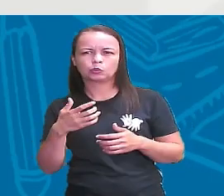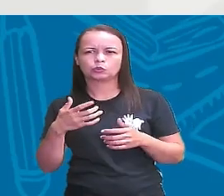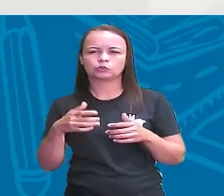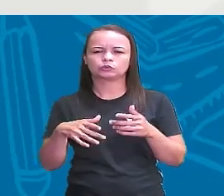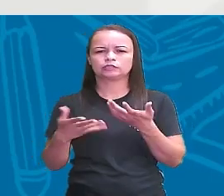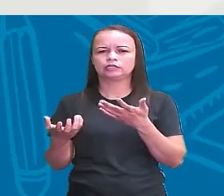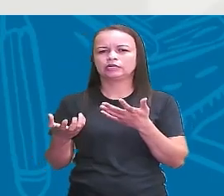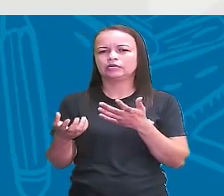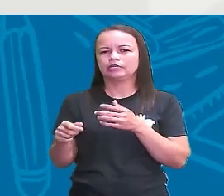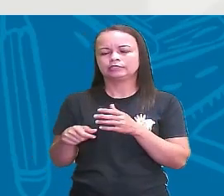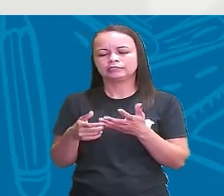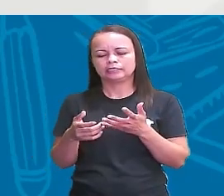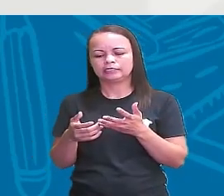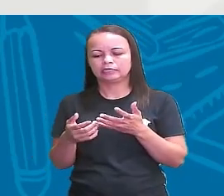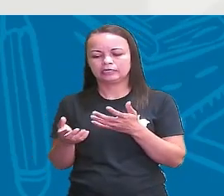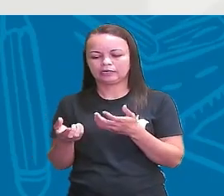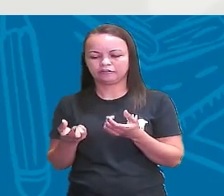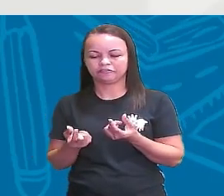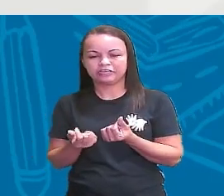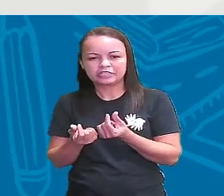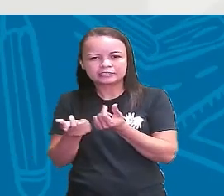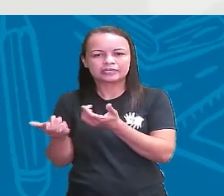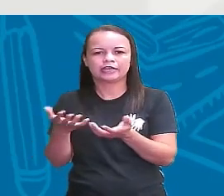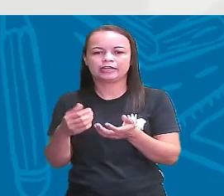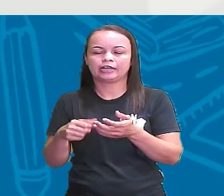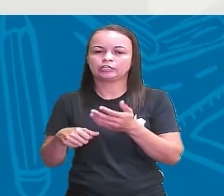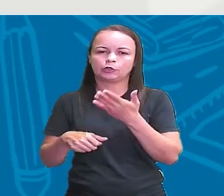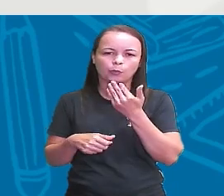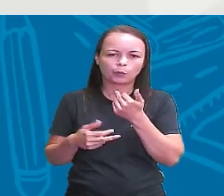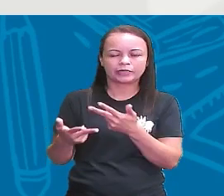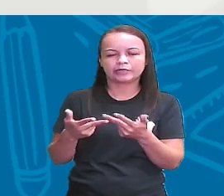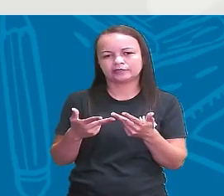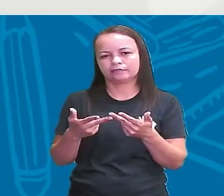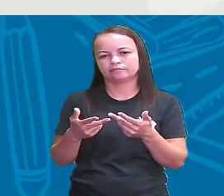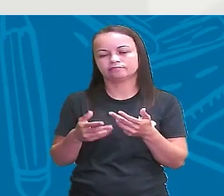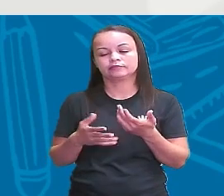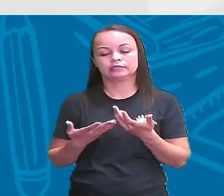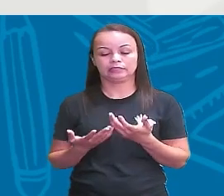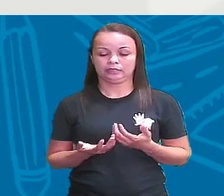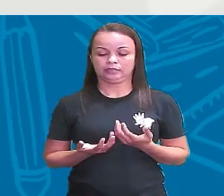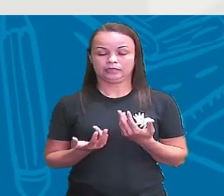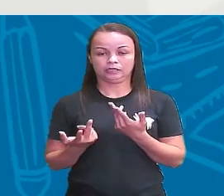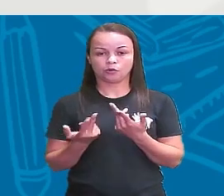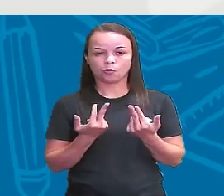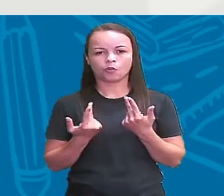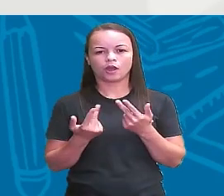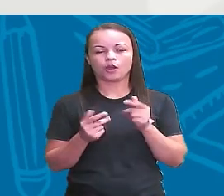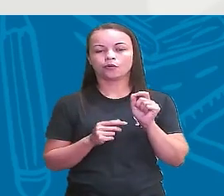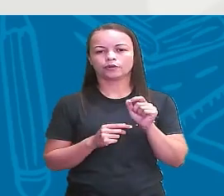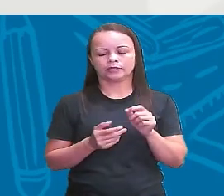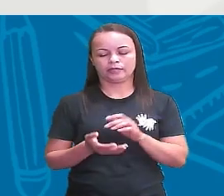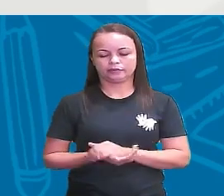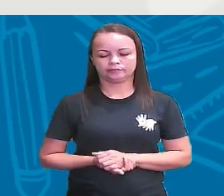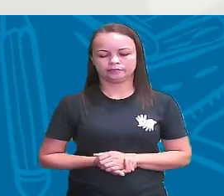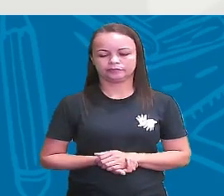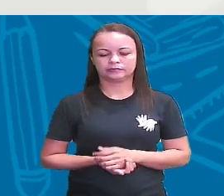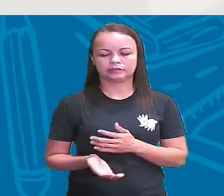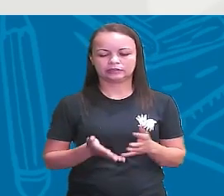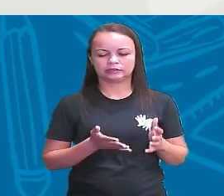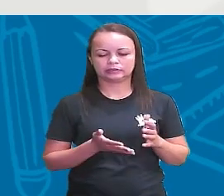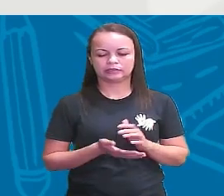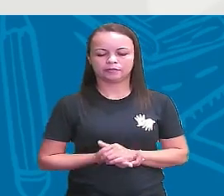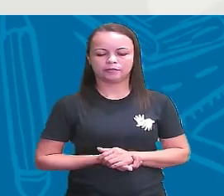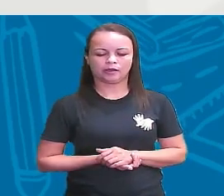condição financeira, de comida, tá certo? A mesma coisa para ser malo.